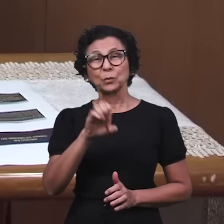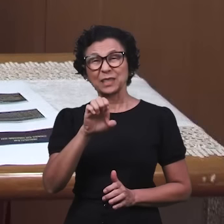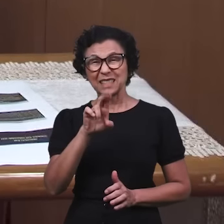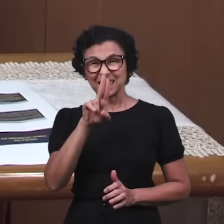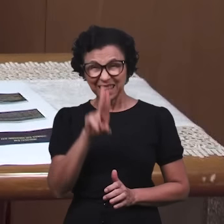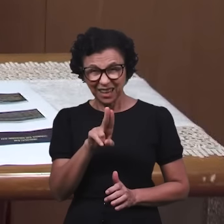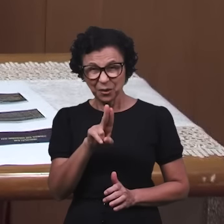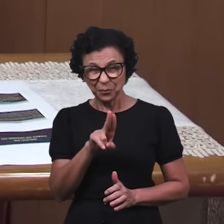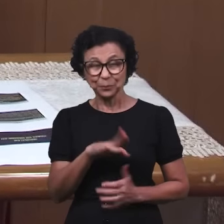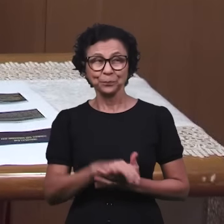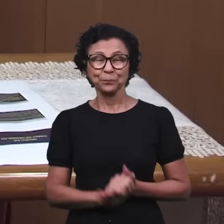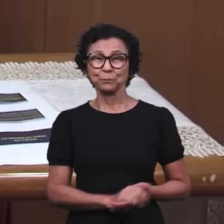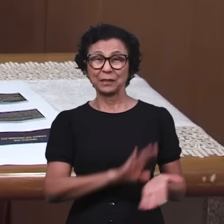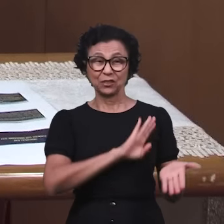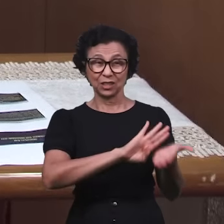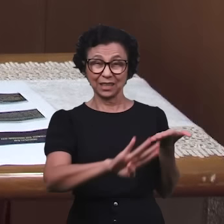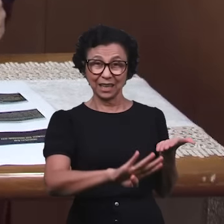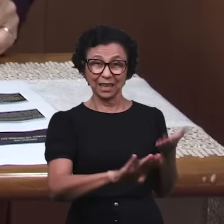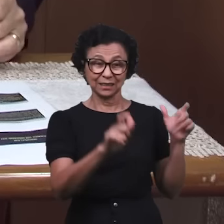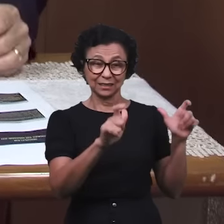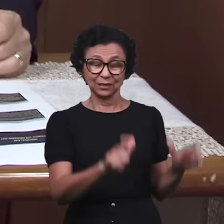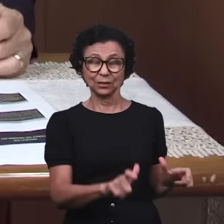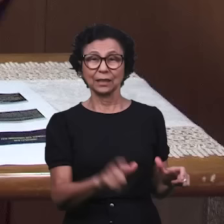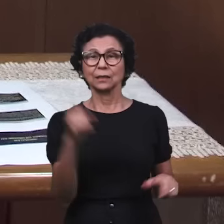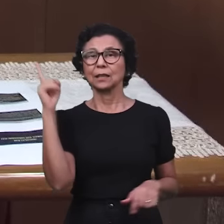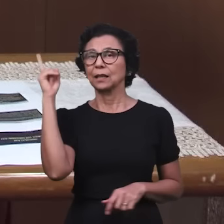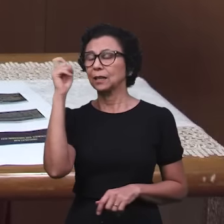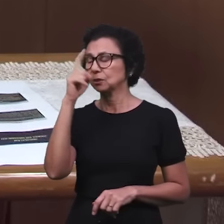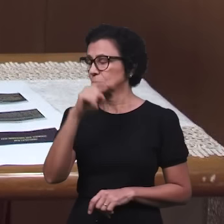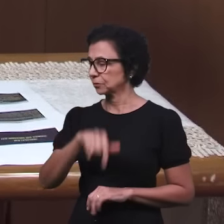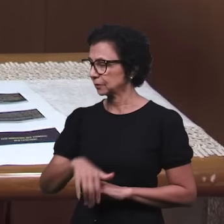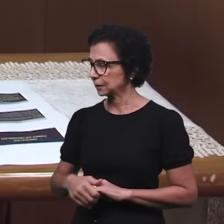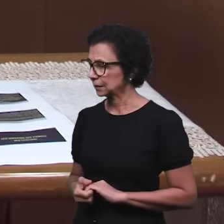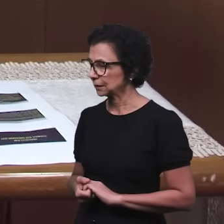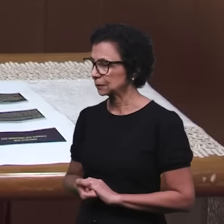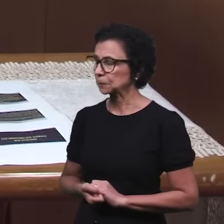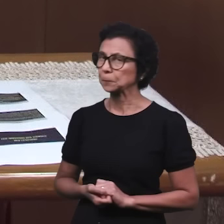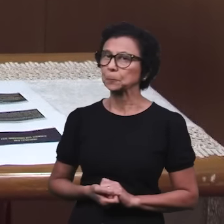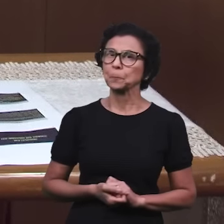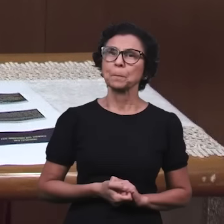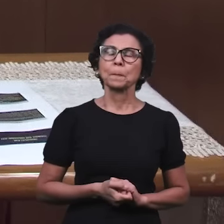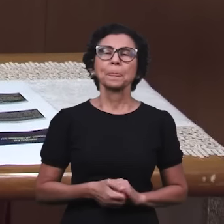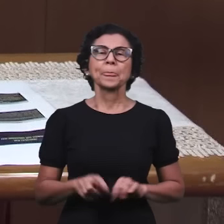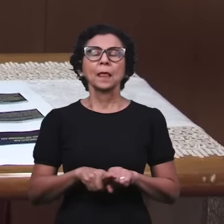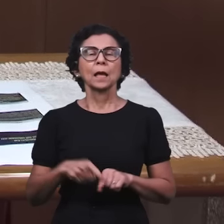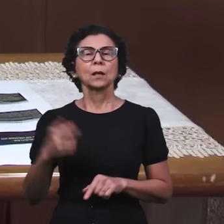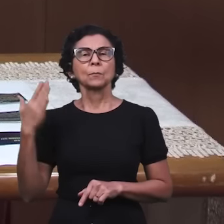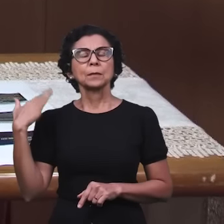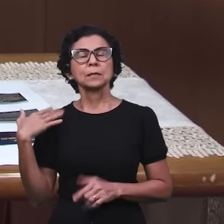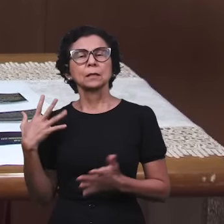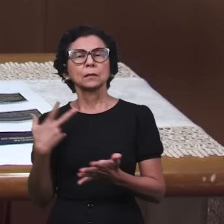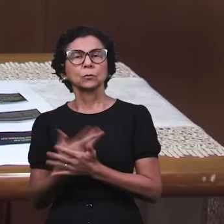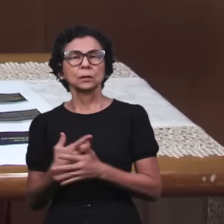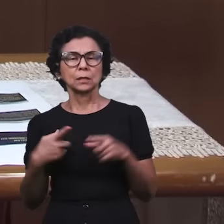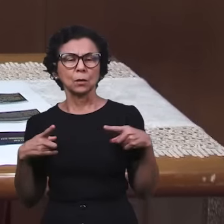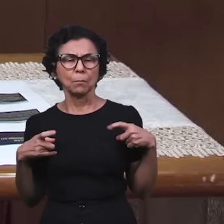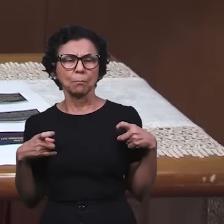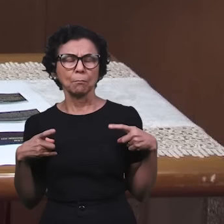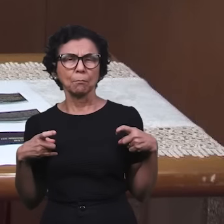Josué batalhou contra o rei de Jerusalém, na batalha muito conhecida, chamada de Bet-Horon. Foi